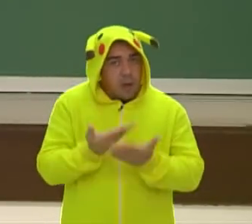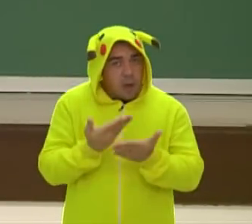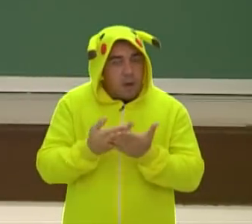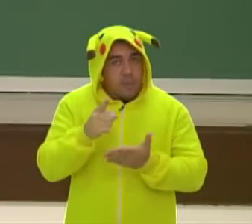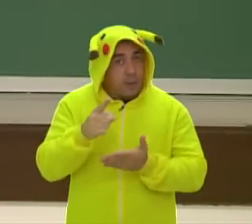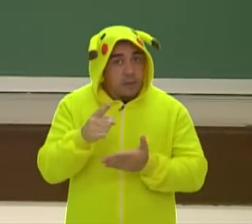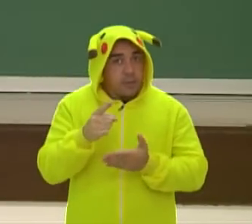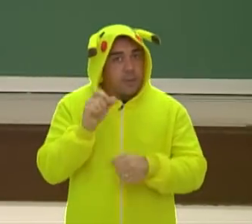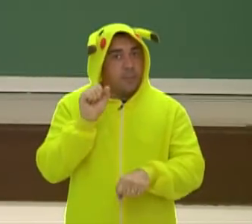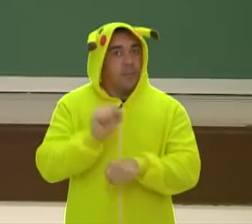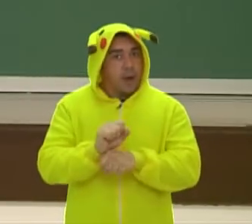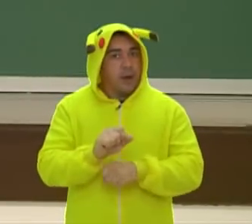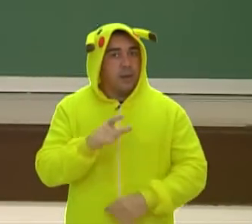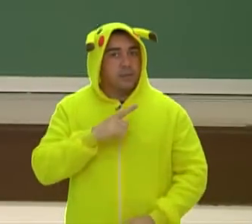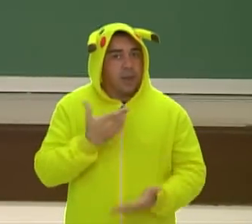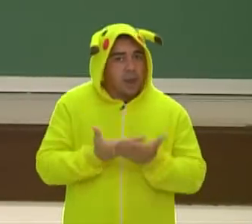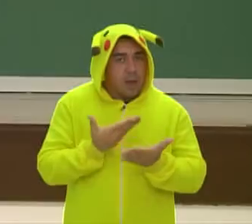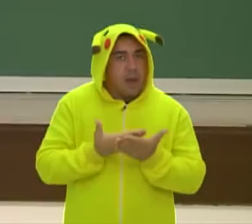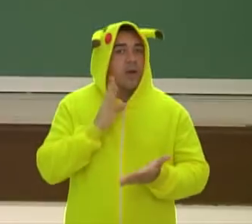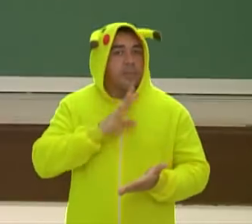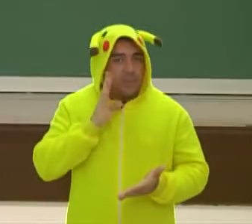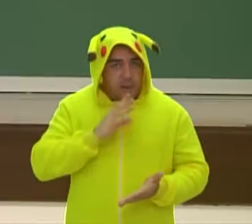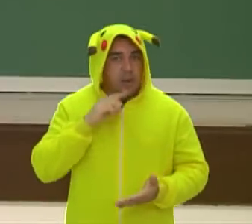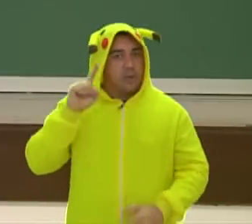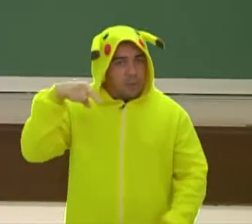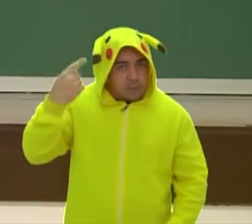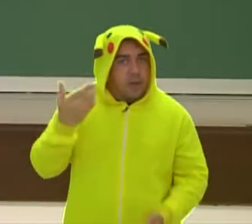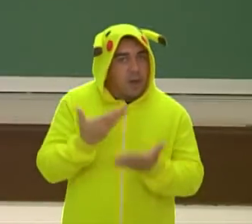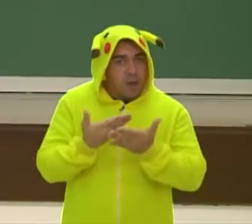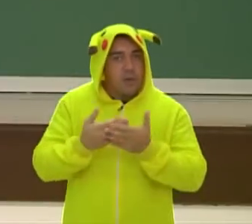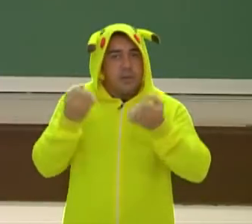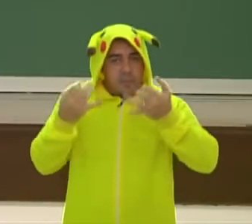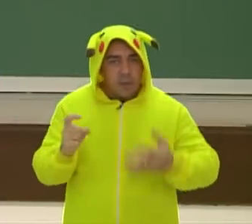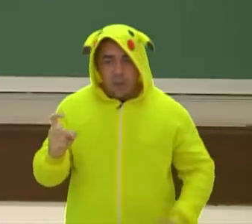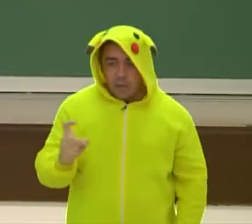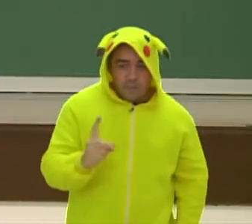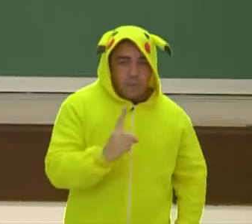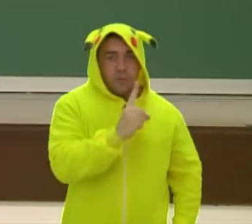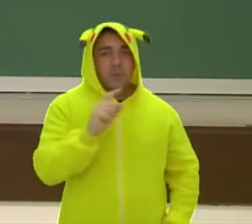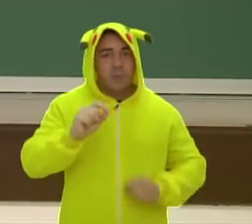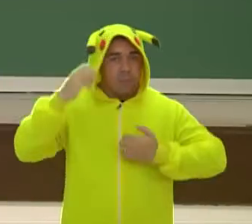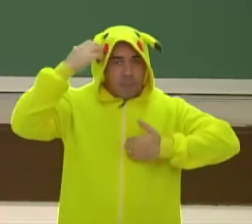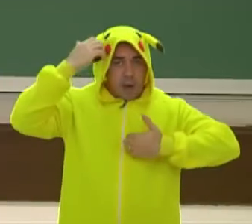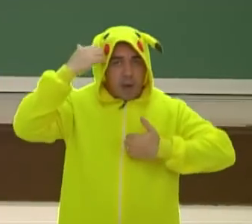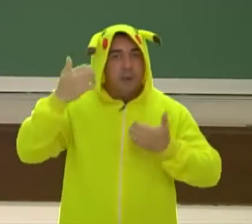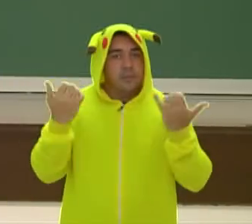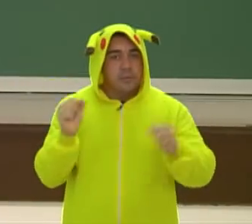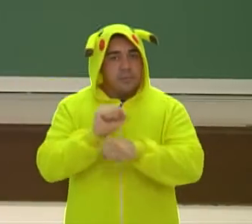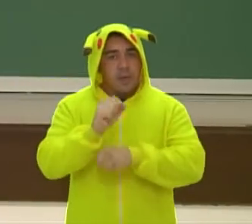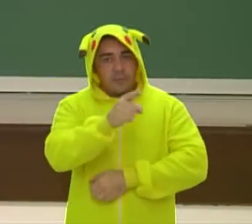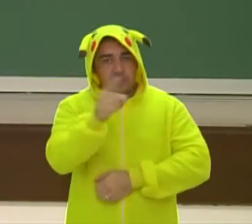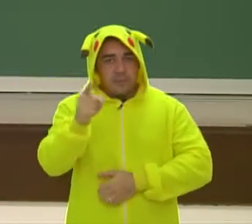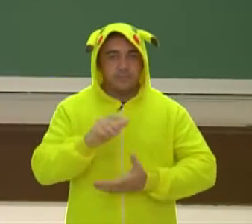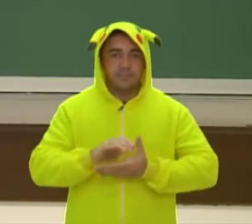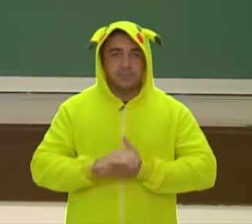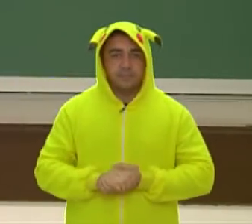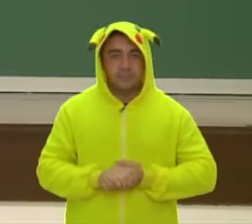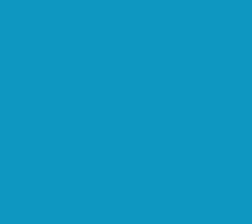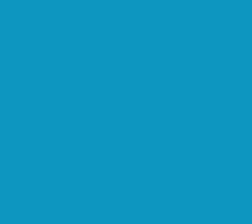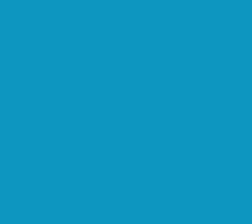aula vai ser bem bacana, tanto do professor Jorge quanto a nossa próxima, que vai falar de evolução dos primatas. Aguardo vocês na próxima.